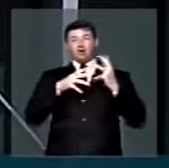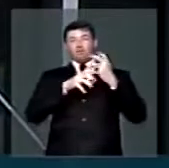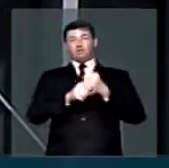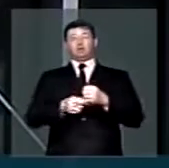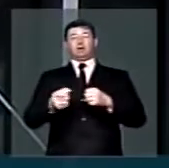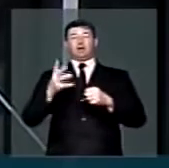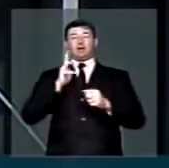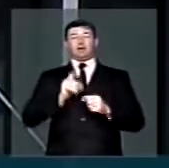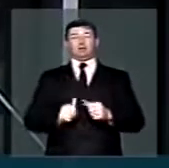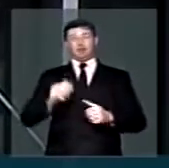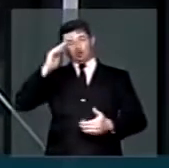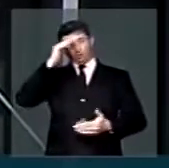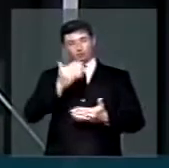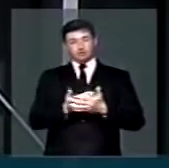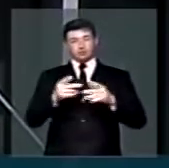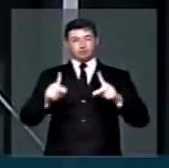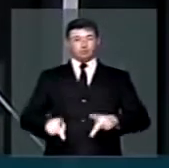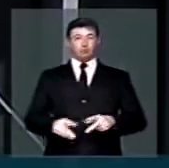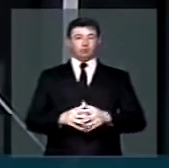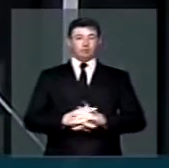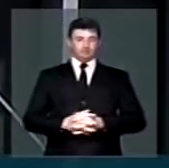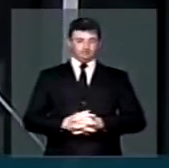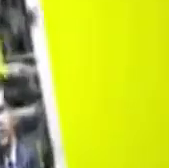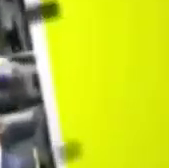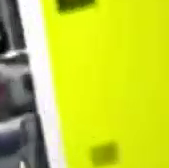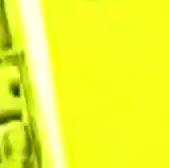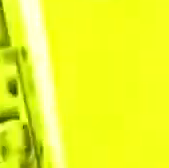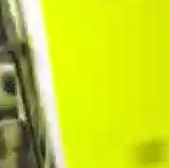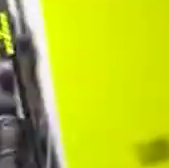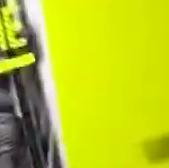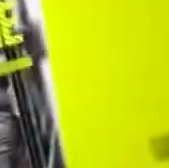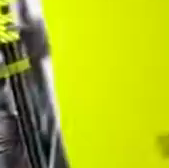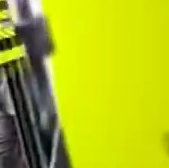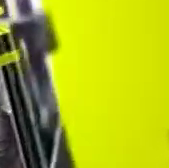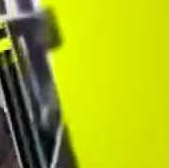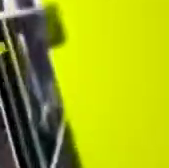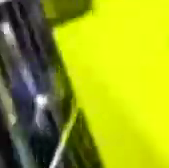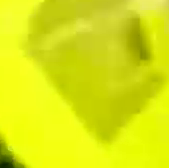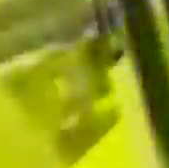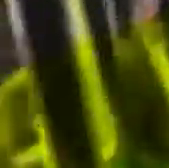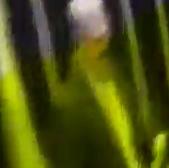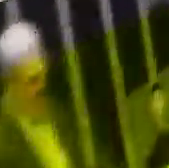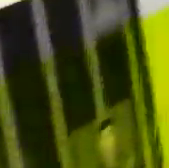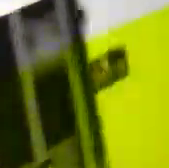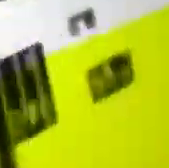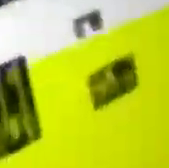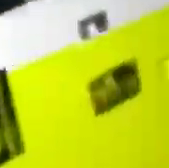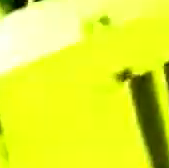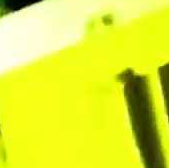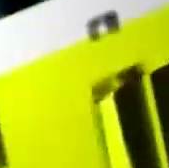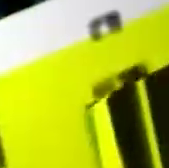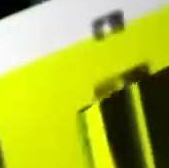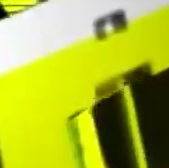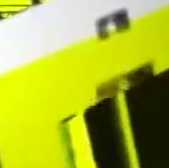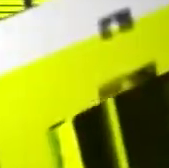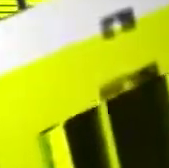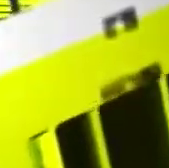recuperação da credibilidade do legislativo. Muito obrigado. Que não que sejam menos importantes.